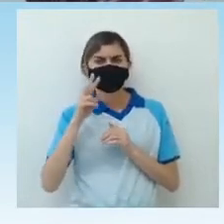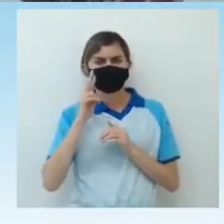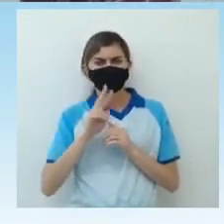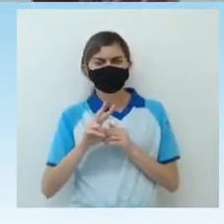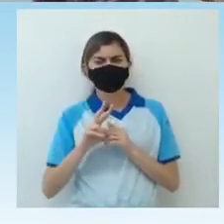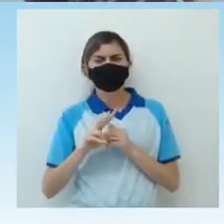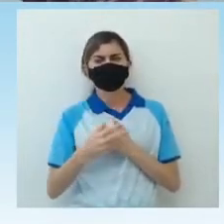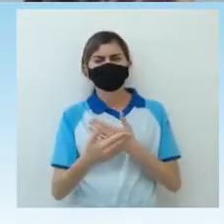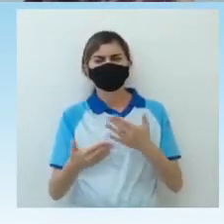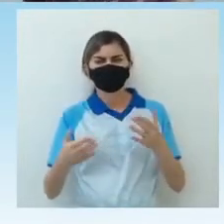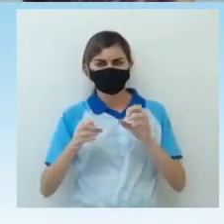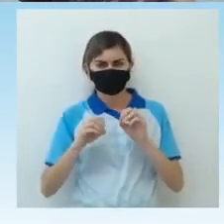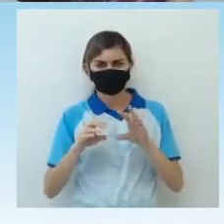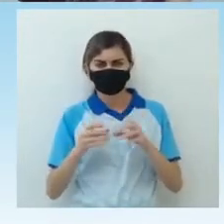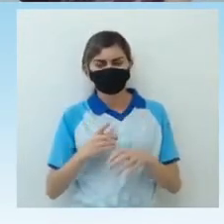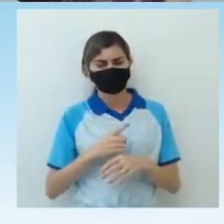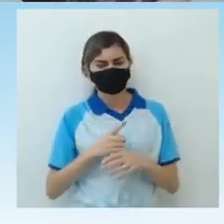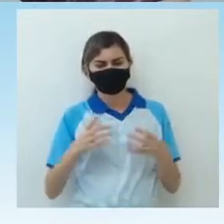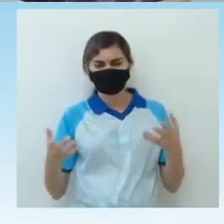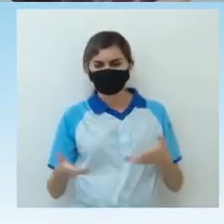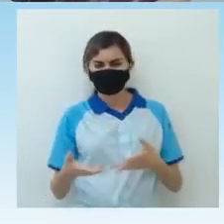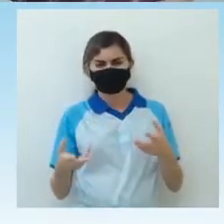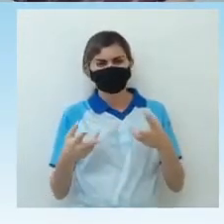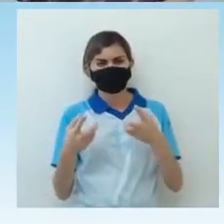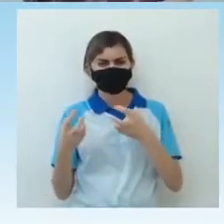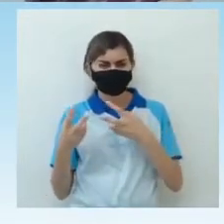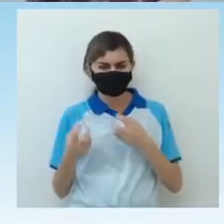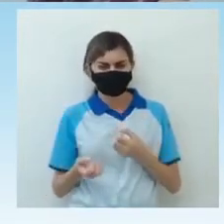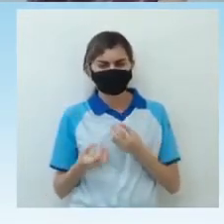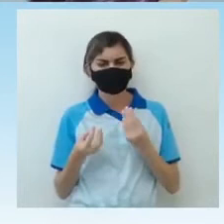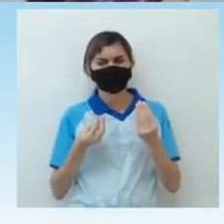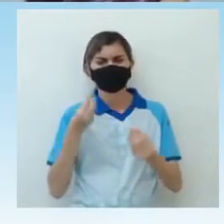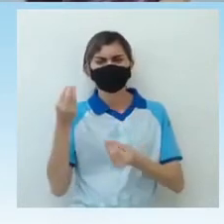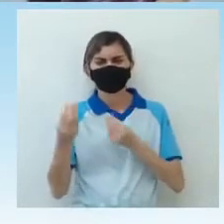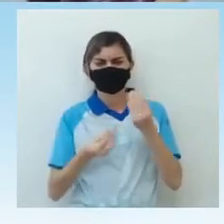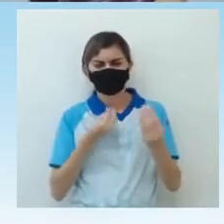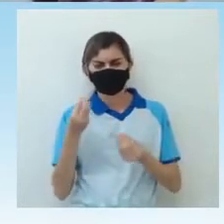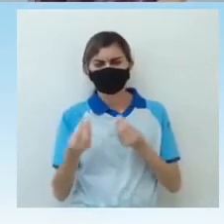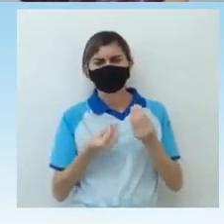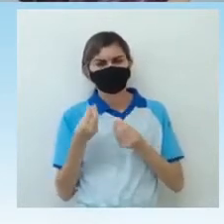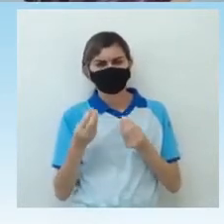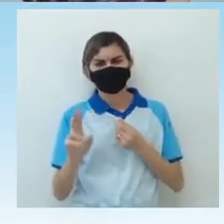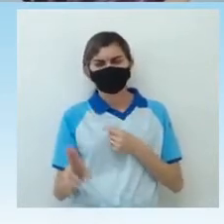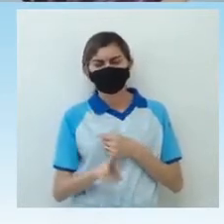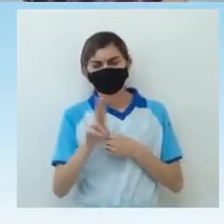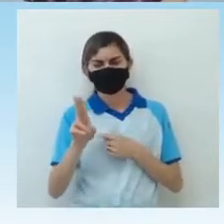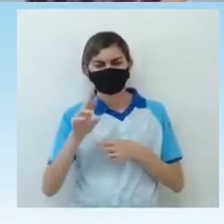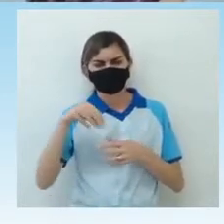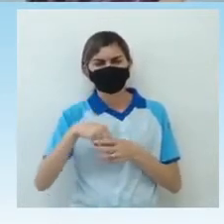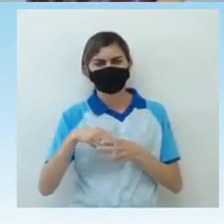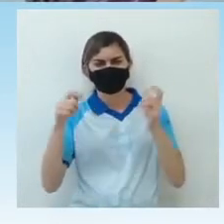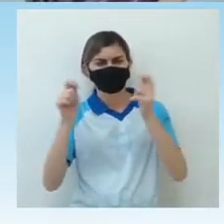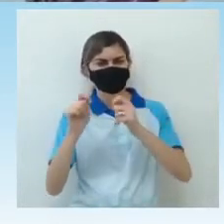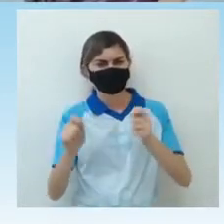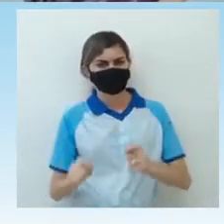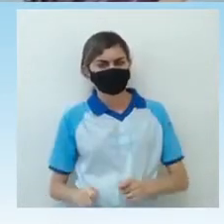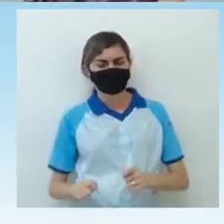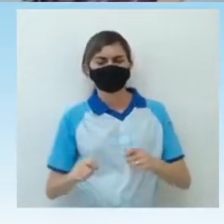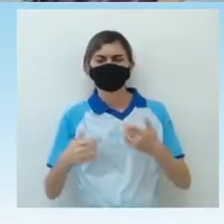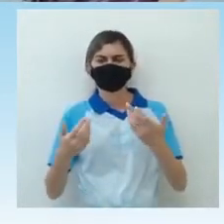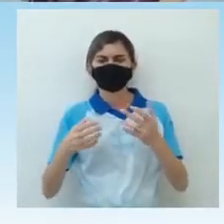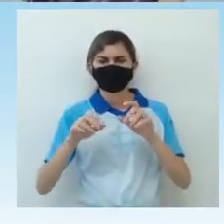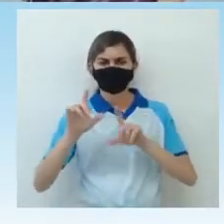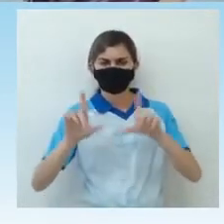eu espero, dessa aulinha que a gente teve hoje, para perceber como esses elementos são utilizados dentro da arte. Então, a arte